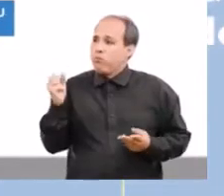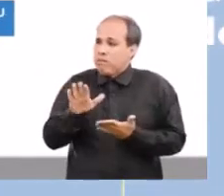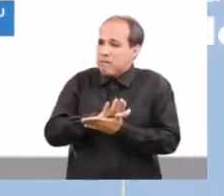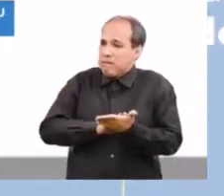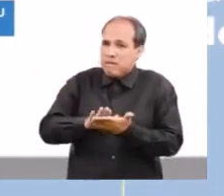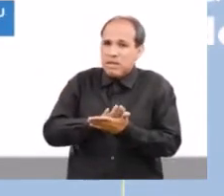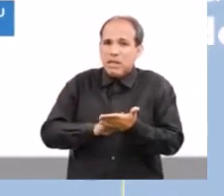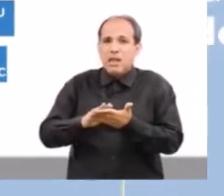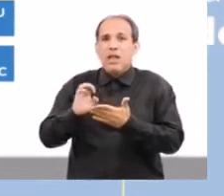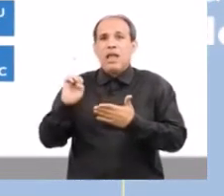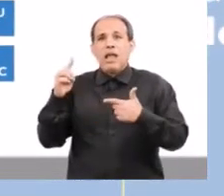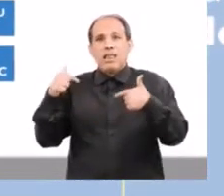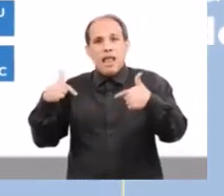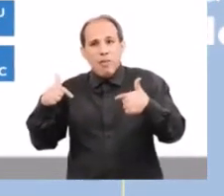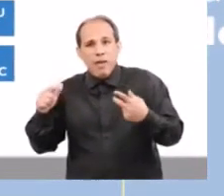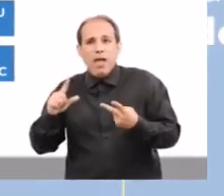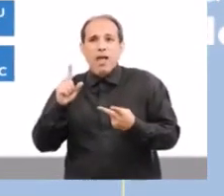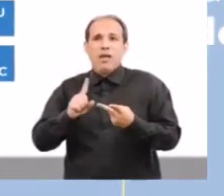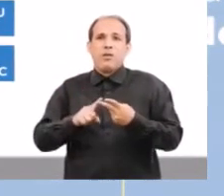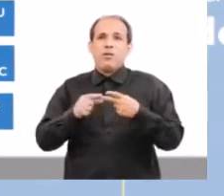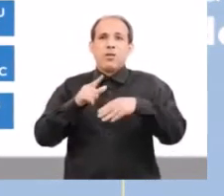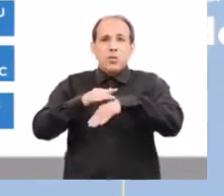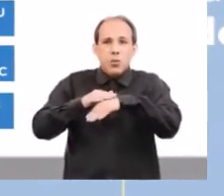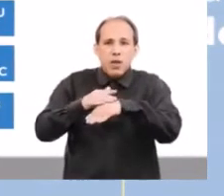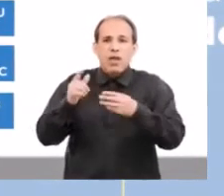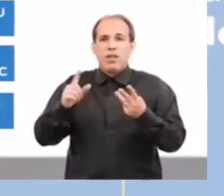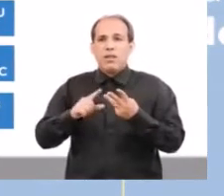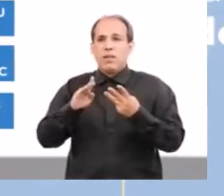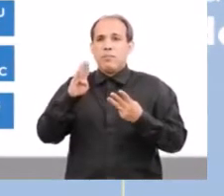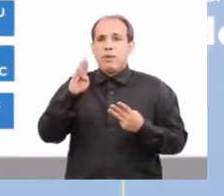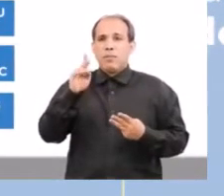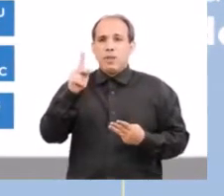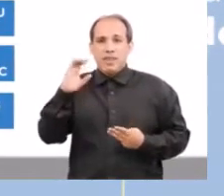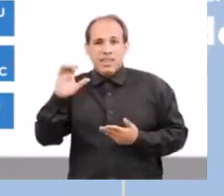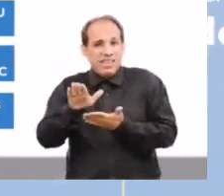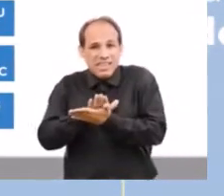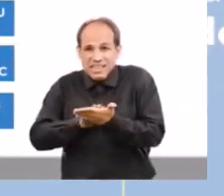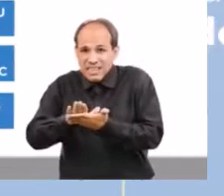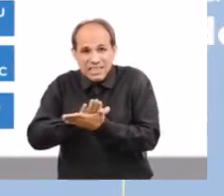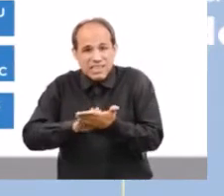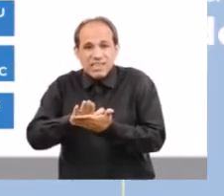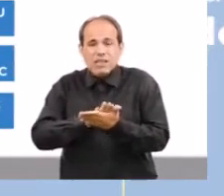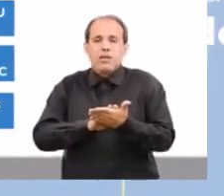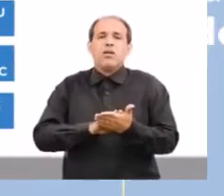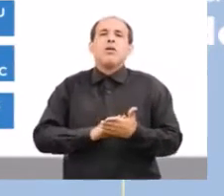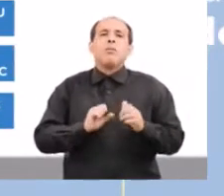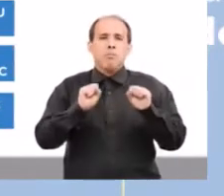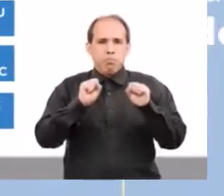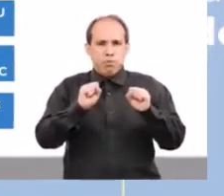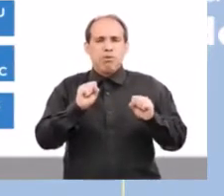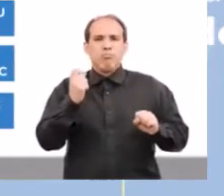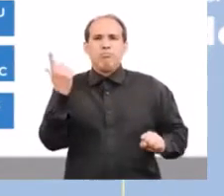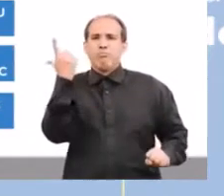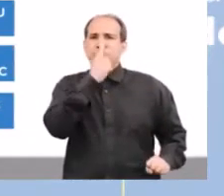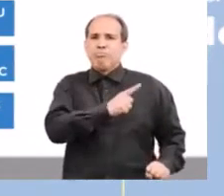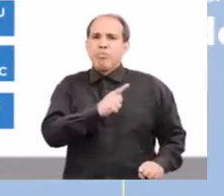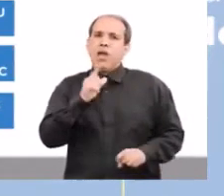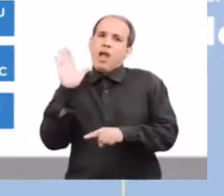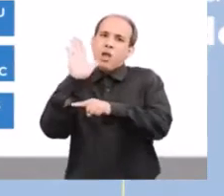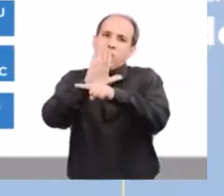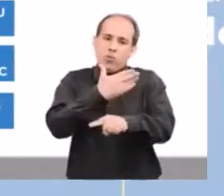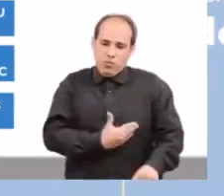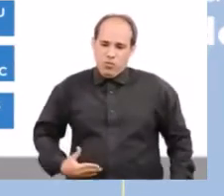nenhum benefício previdenciário e assistencial, como o BPC ou o seguro-desemprego, têm direito à ajuda do